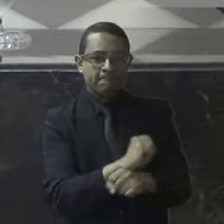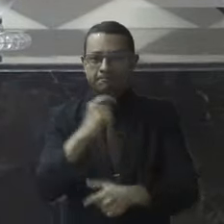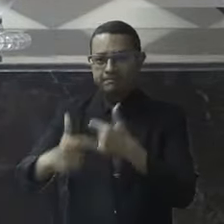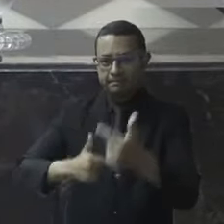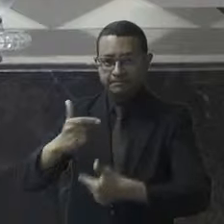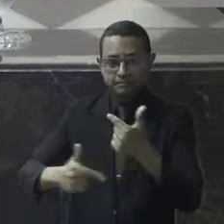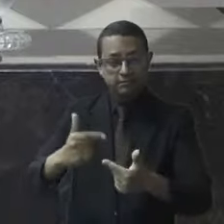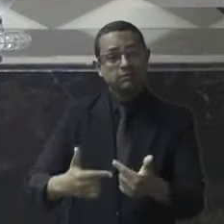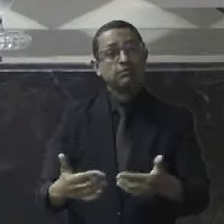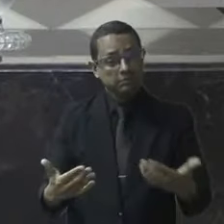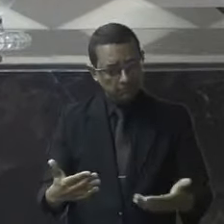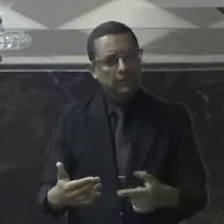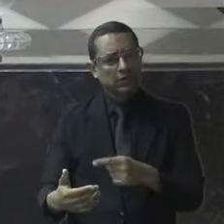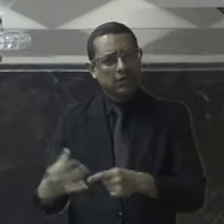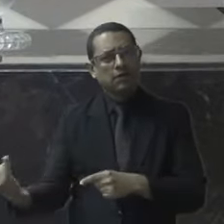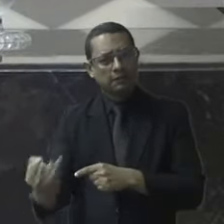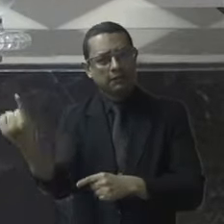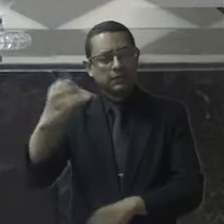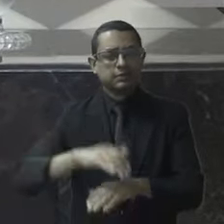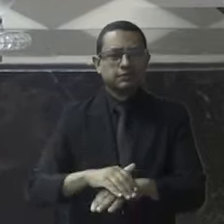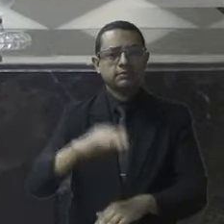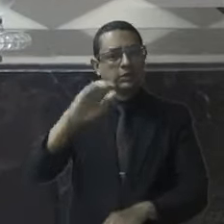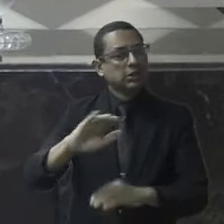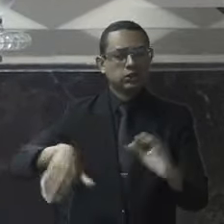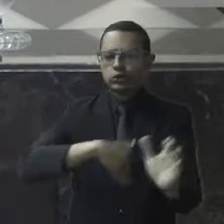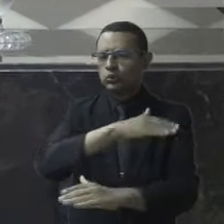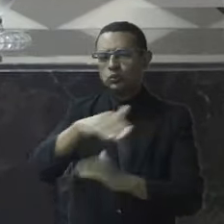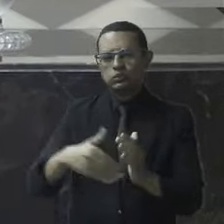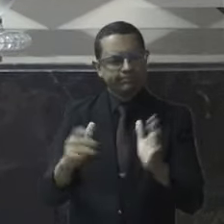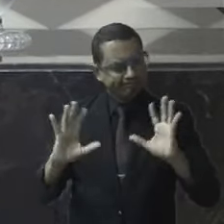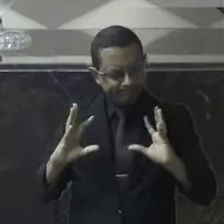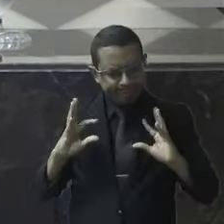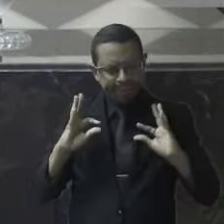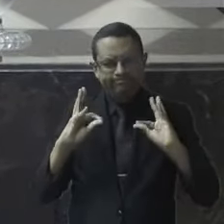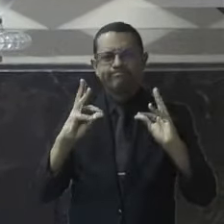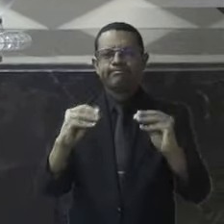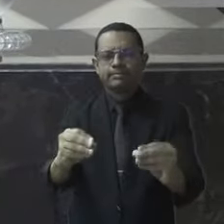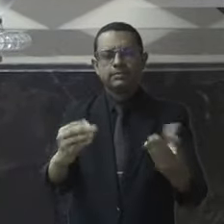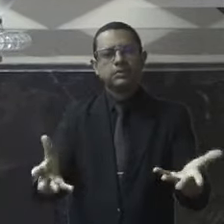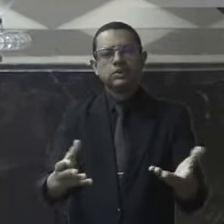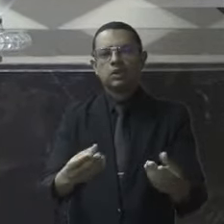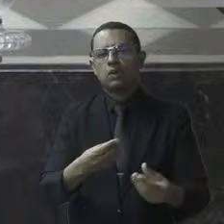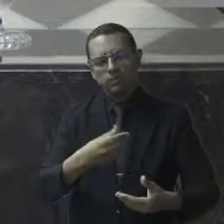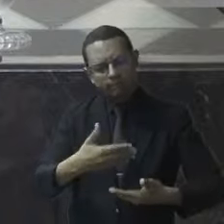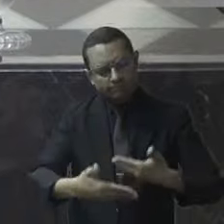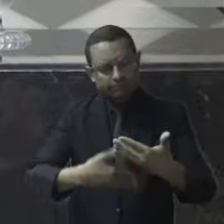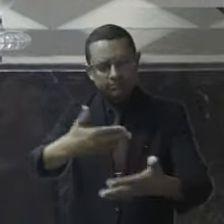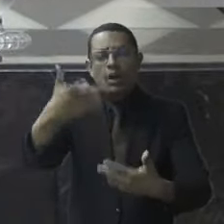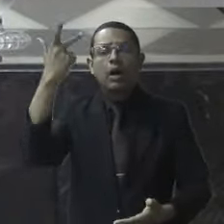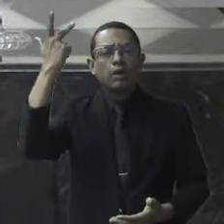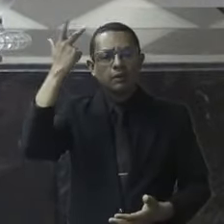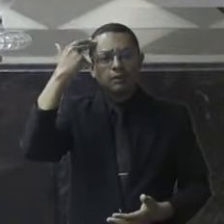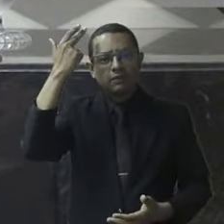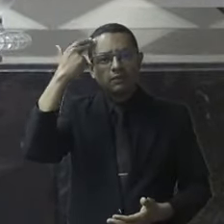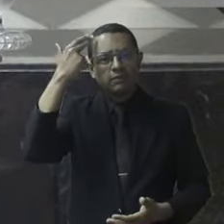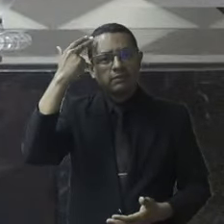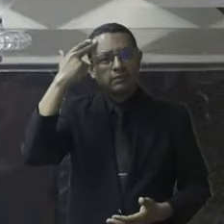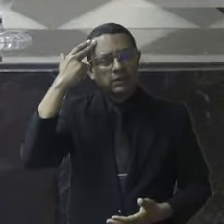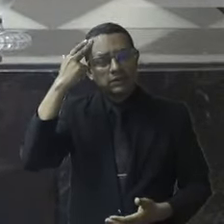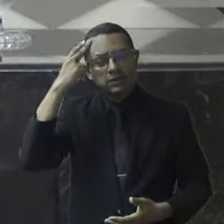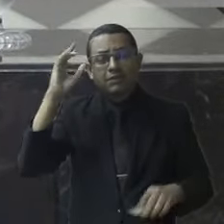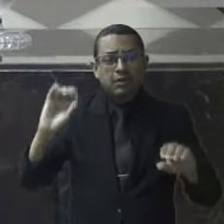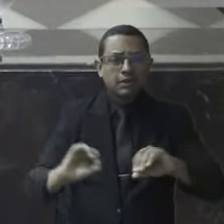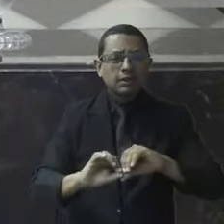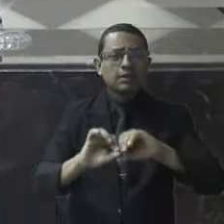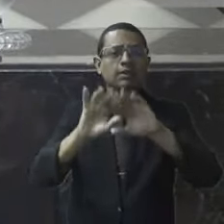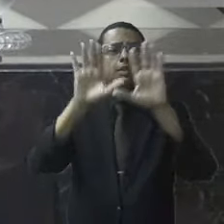trabalho foi essencial para que tudo transcorresse de forma normal, com